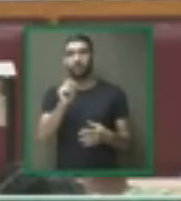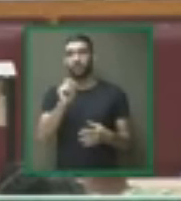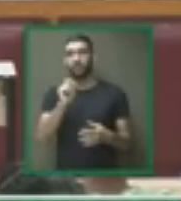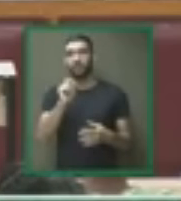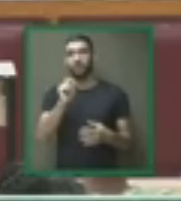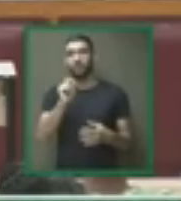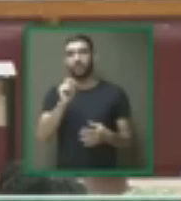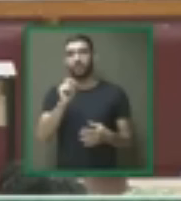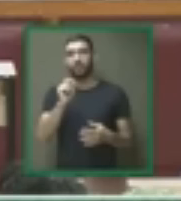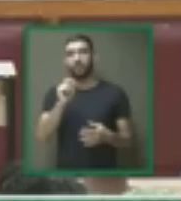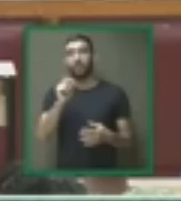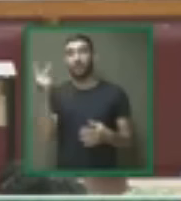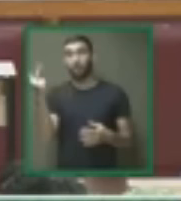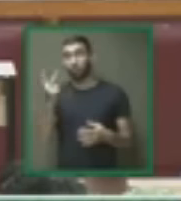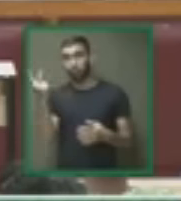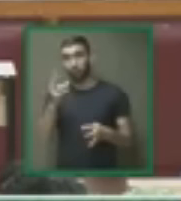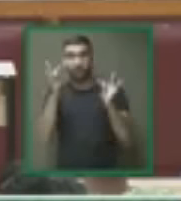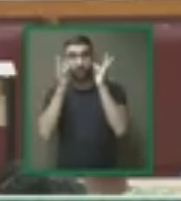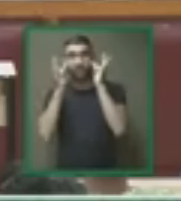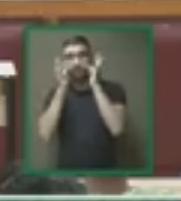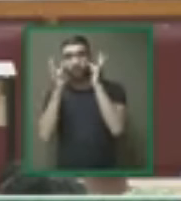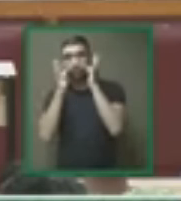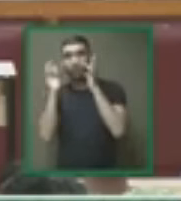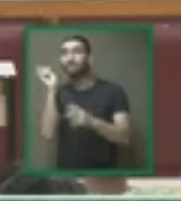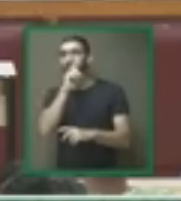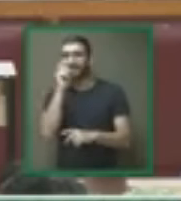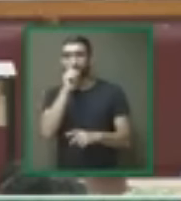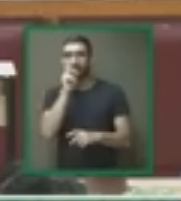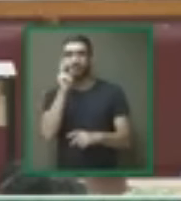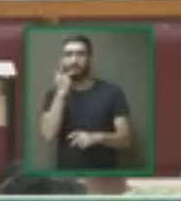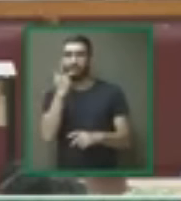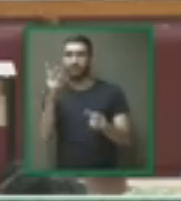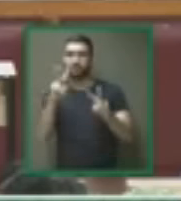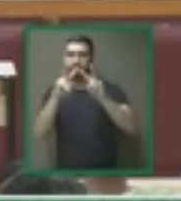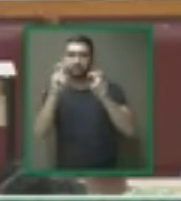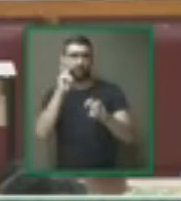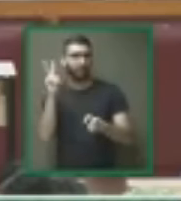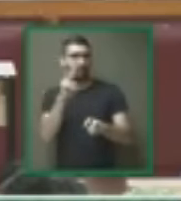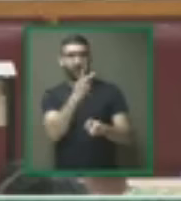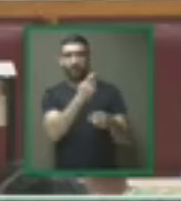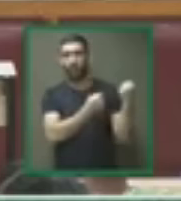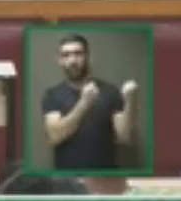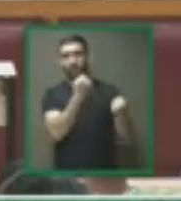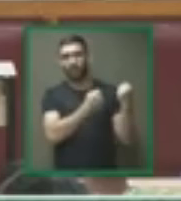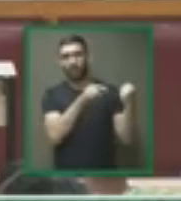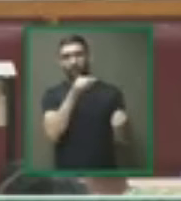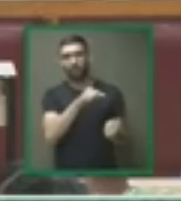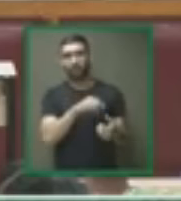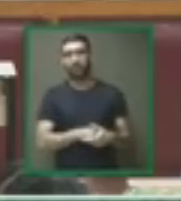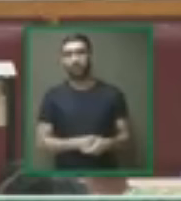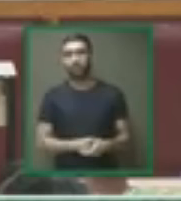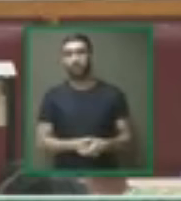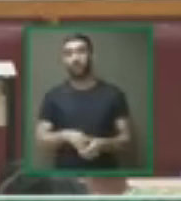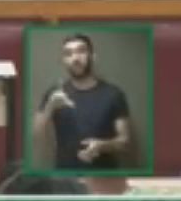a sua explicação é que as duas testemunhas mentiram, falaram uma inverdade. Elas estão faltando com a verdade.